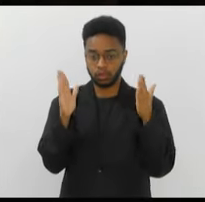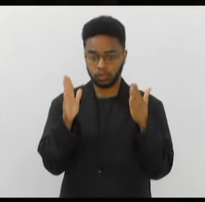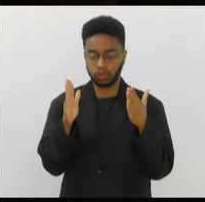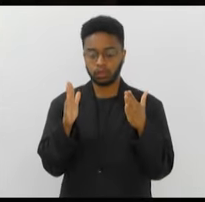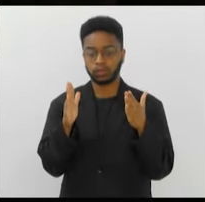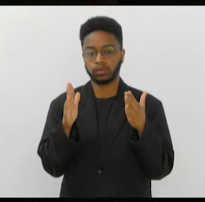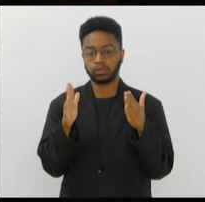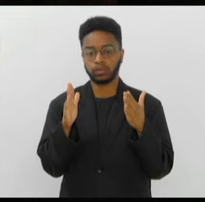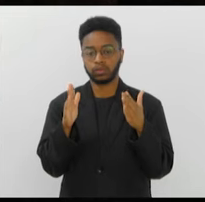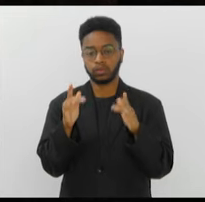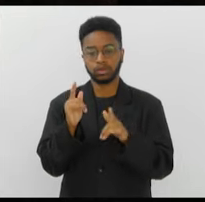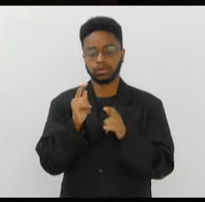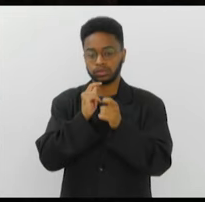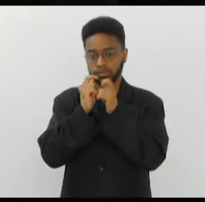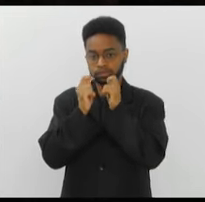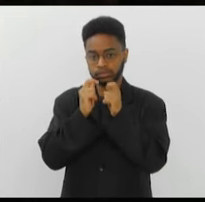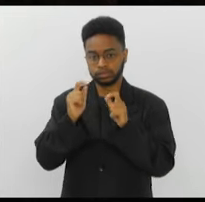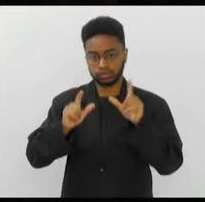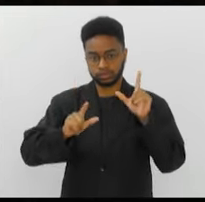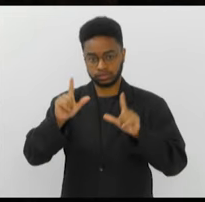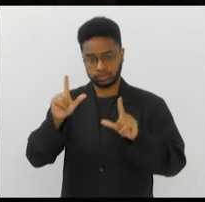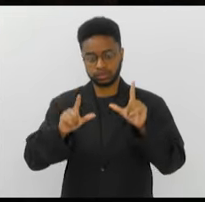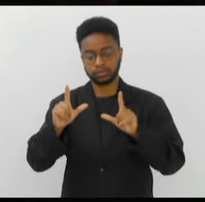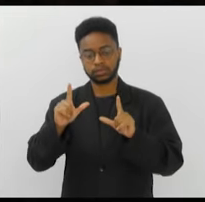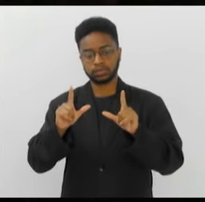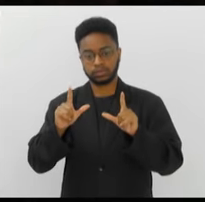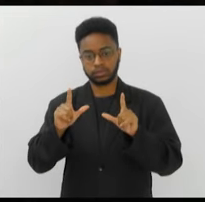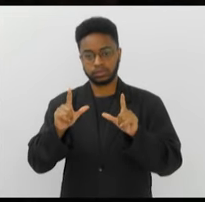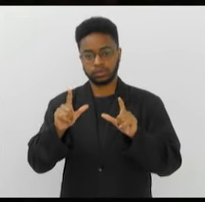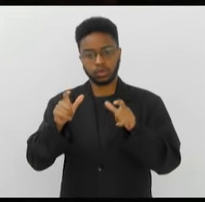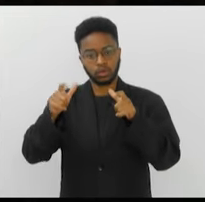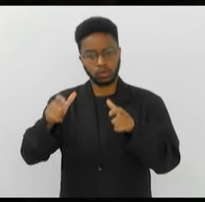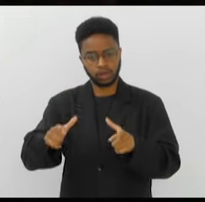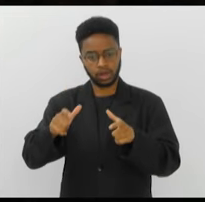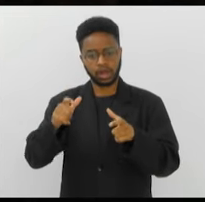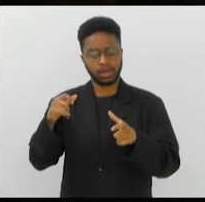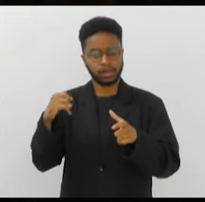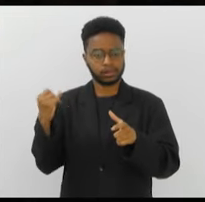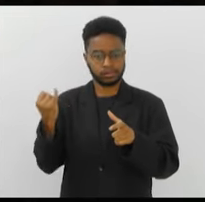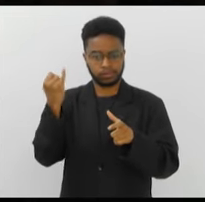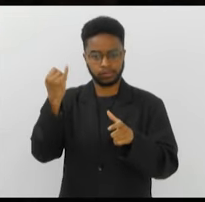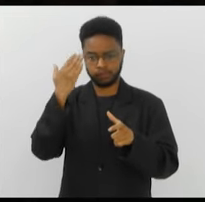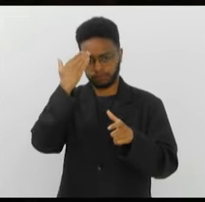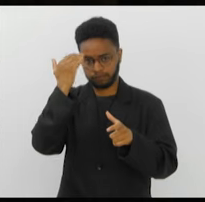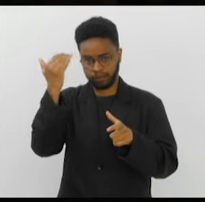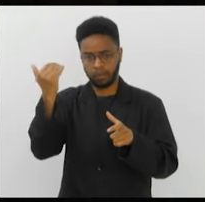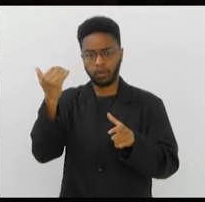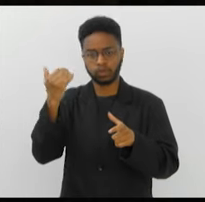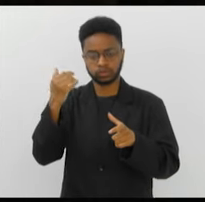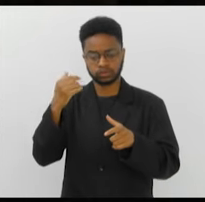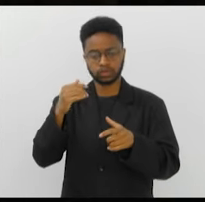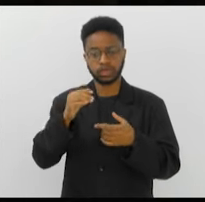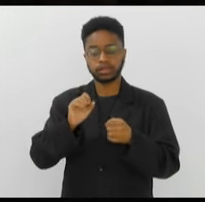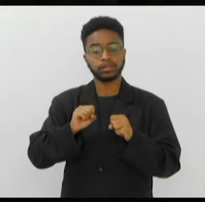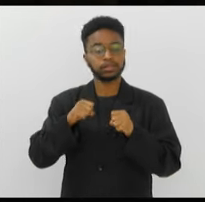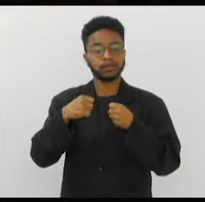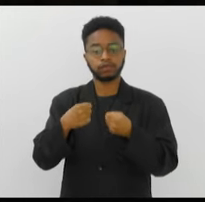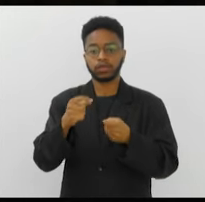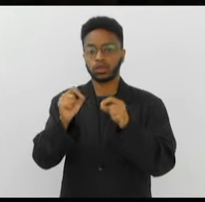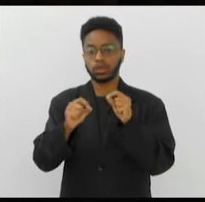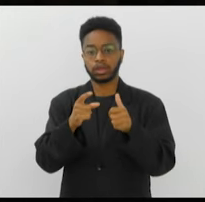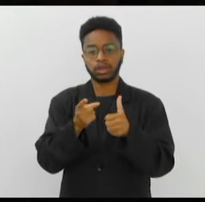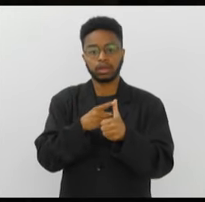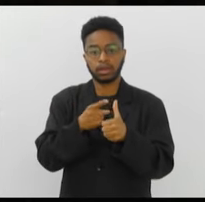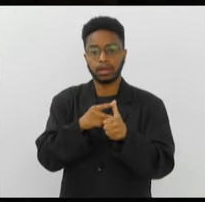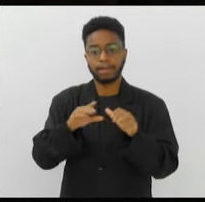num telejornal de um veículo de imprensa de grande circulação, de grande audiência, que as